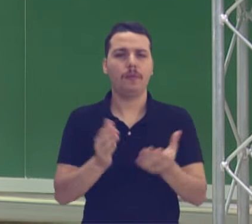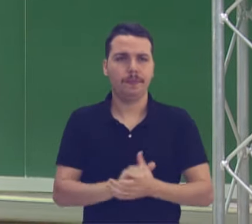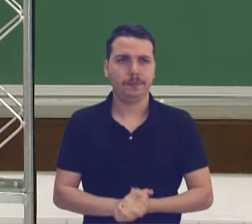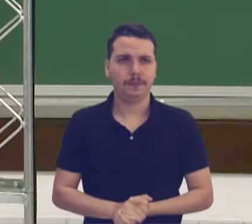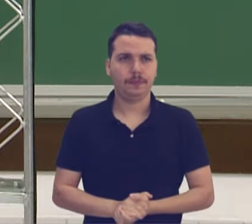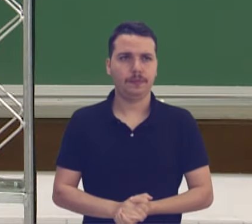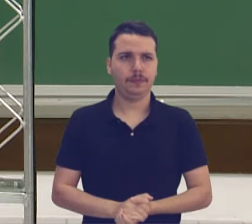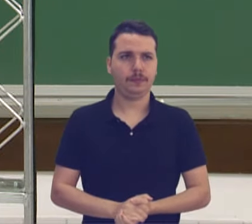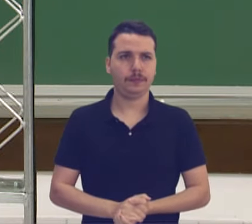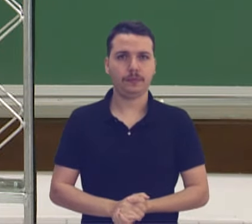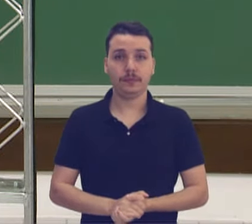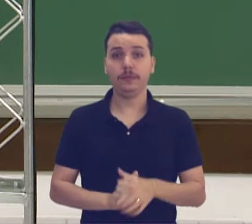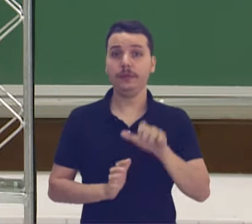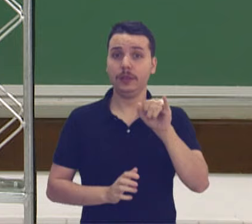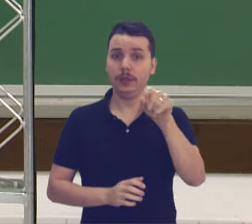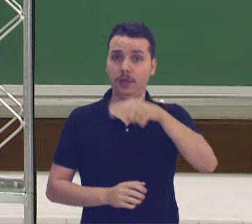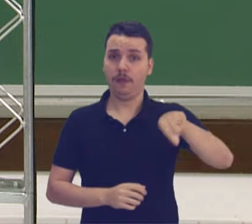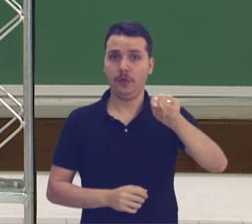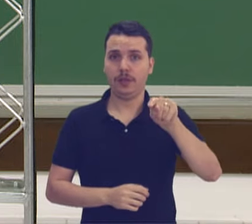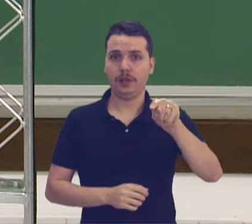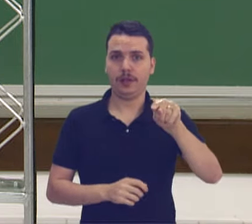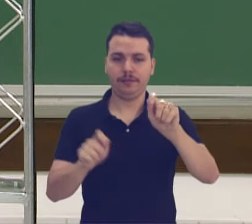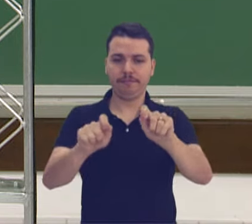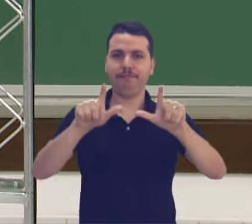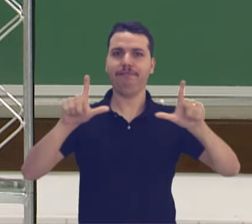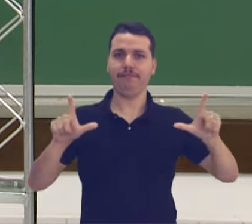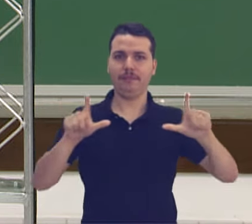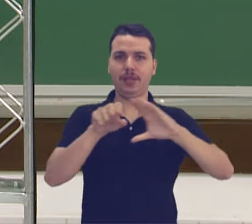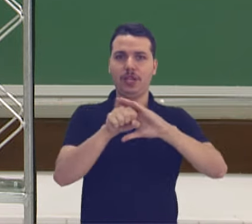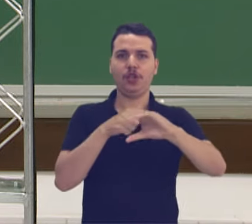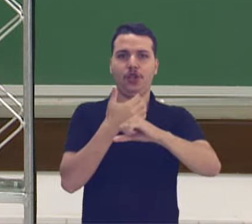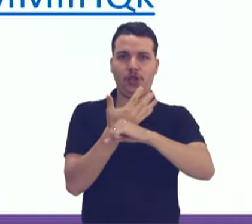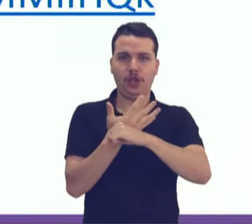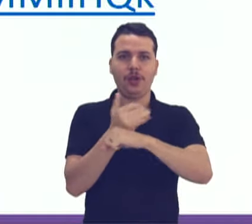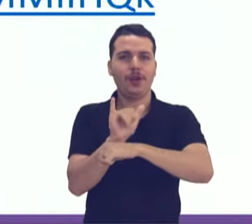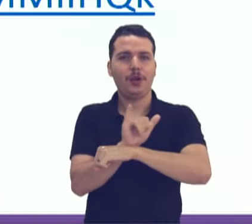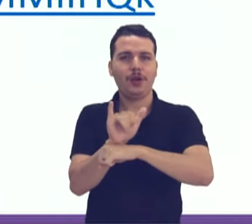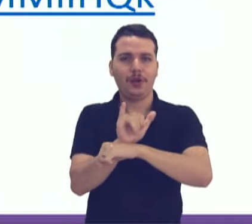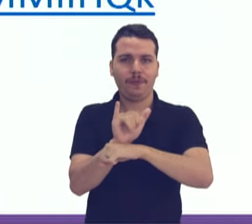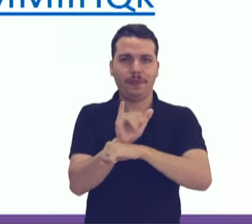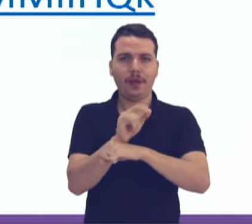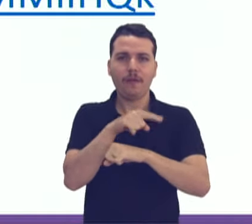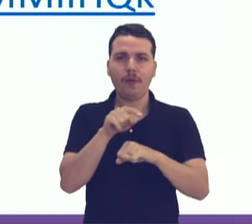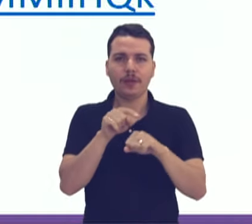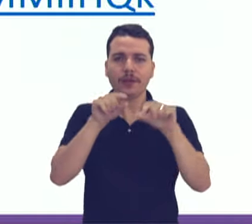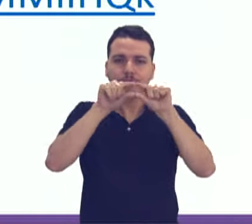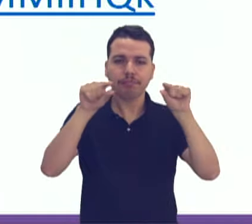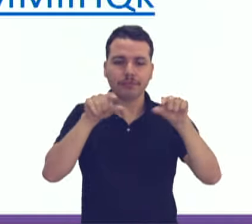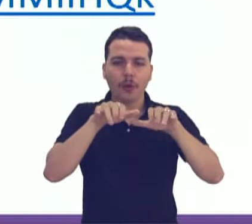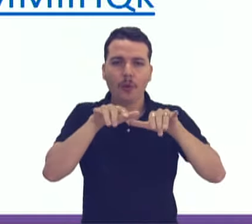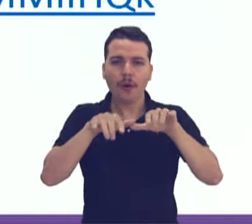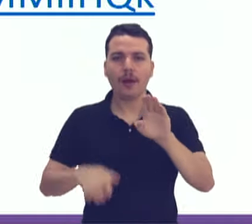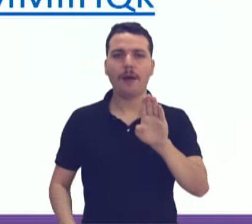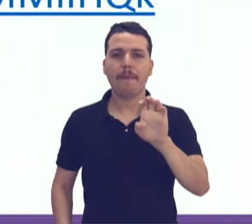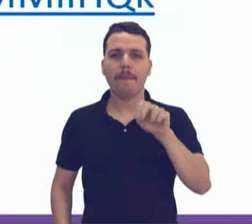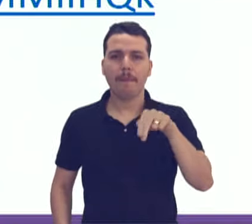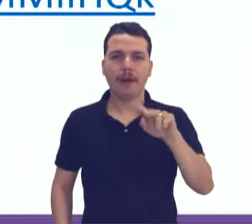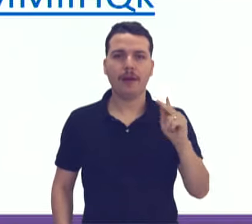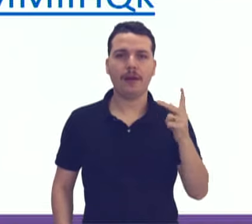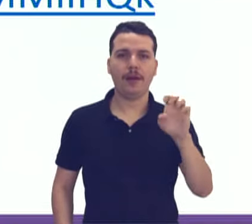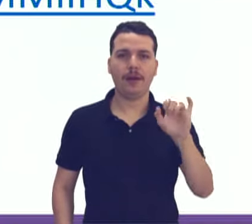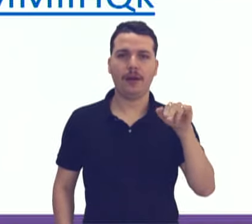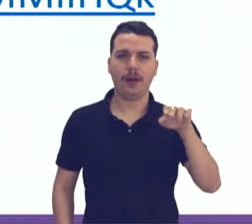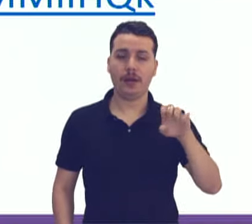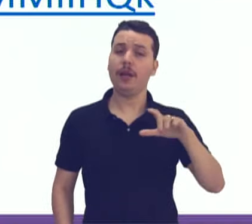e se vocês entrarem no youtube na verdade e digitar em lava em mim vocês vão ver que ele tem um